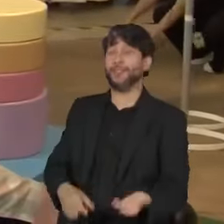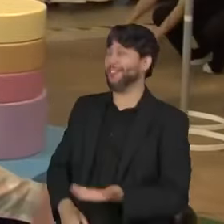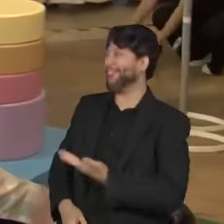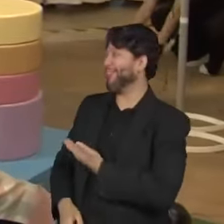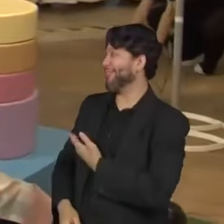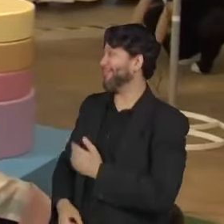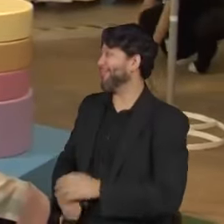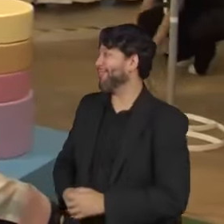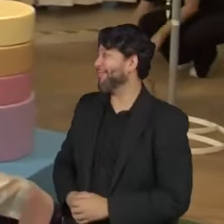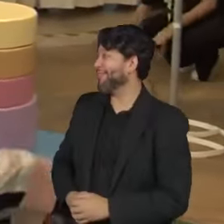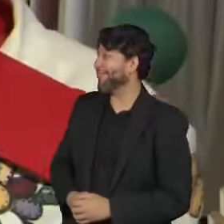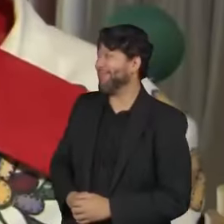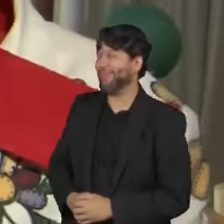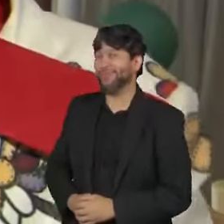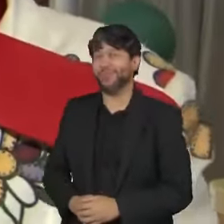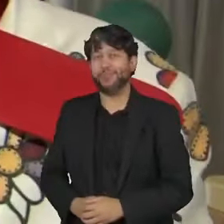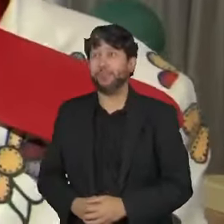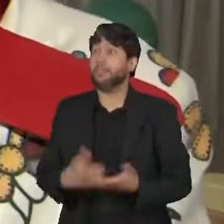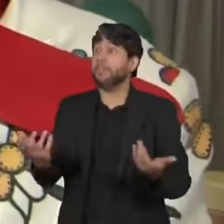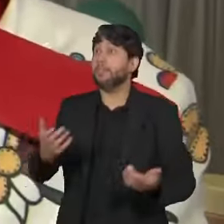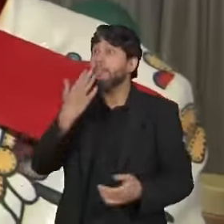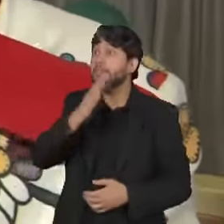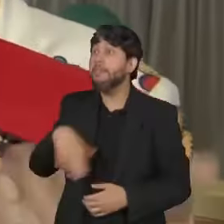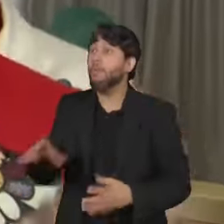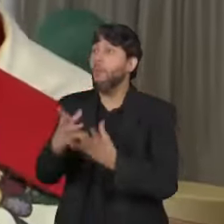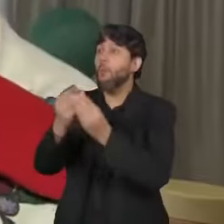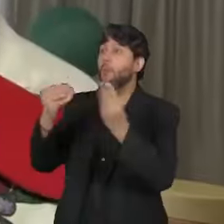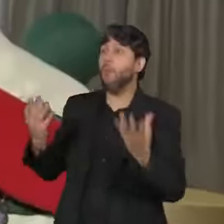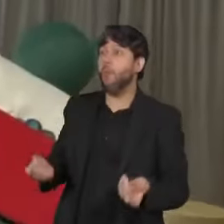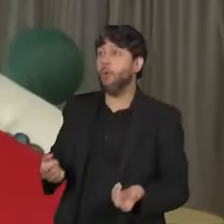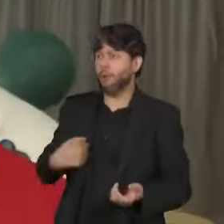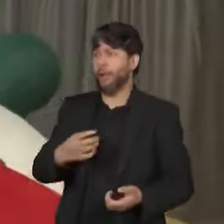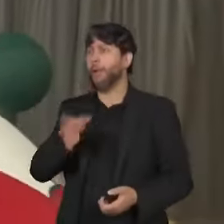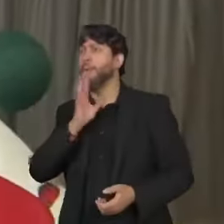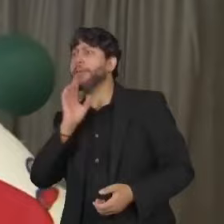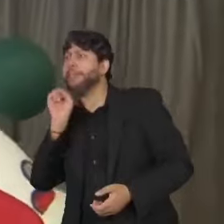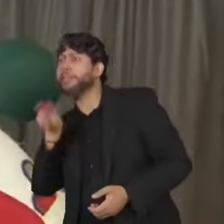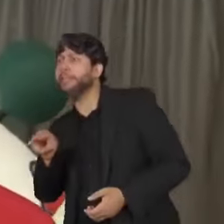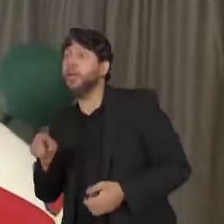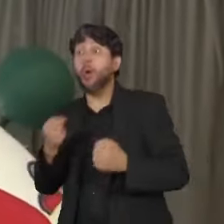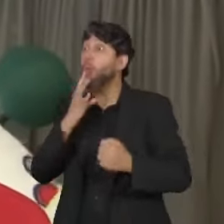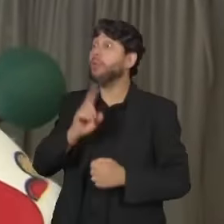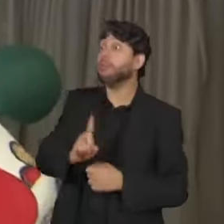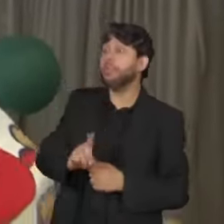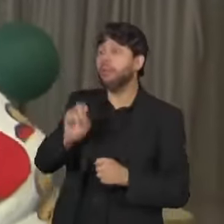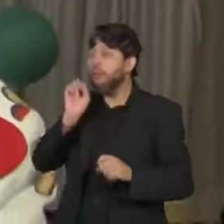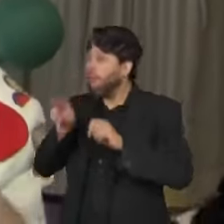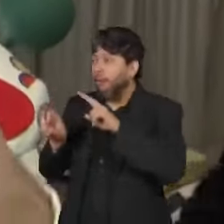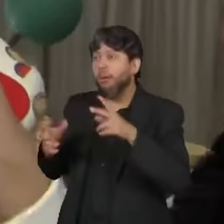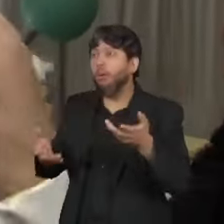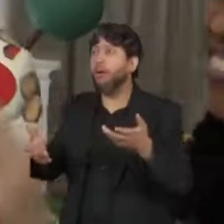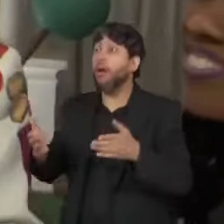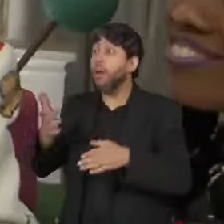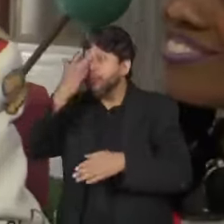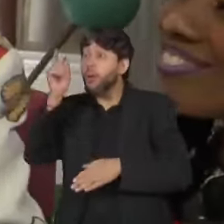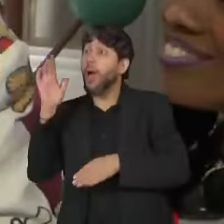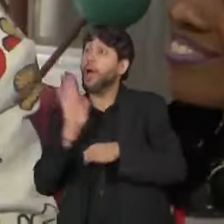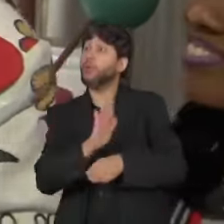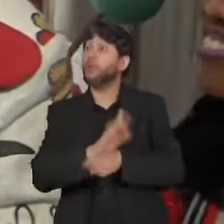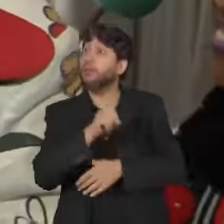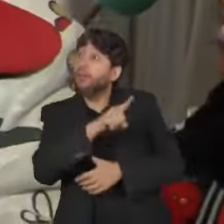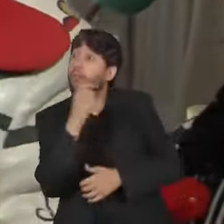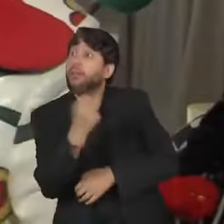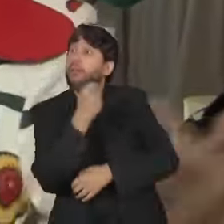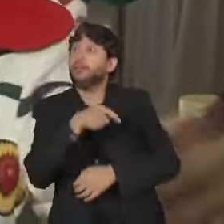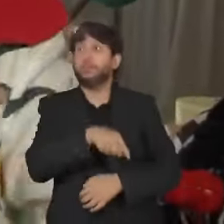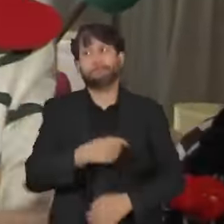personagens do Quintal da Cultura. São muitas crianças que a gente já conhecia, outras que a gente está conhecendo agora e que vêm ajudar crianças lá do Rio Grande do Sul,